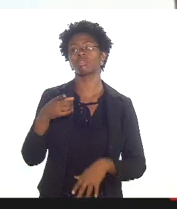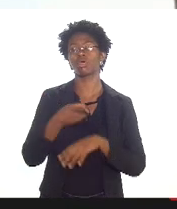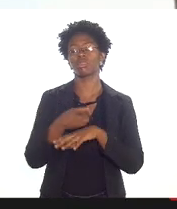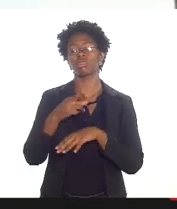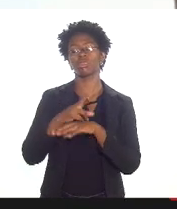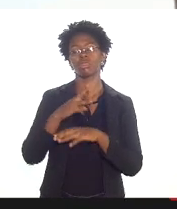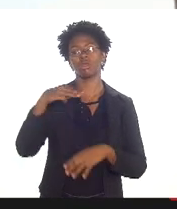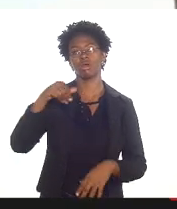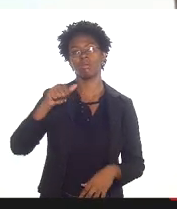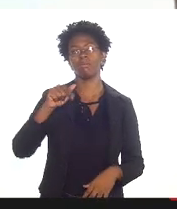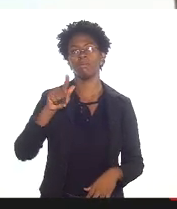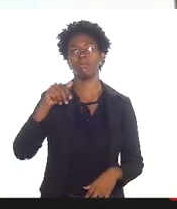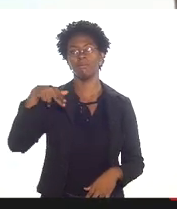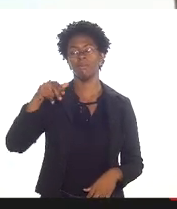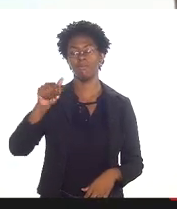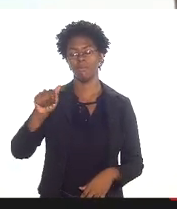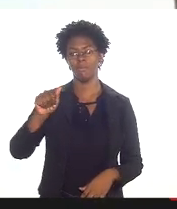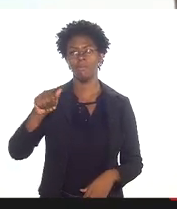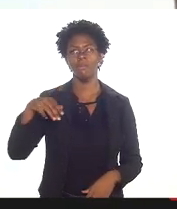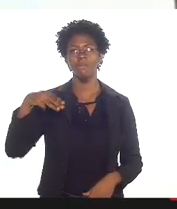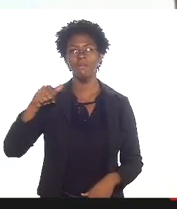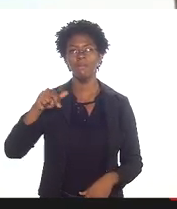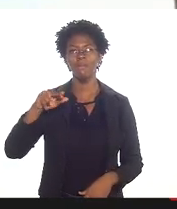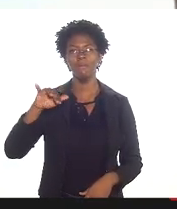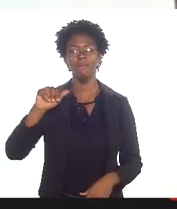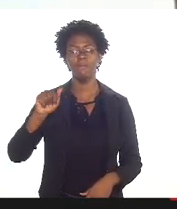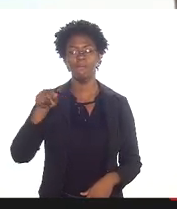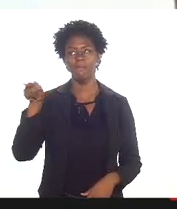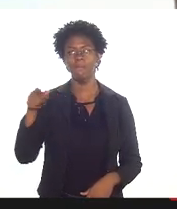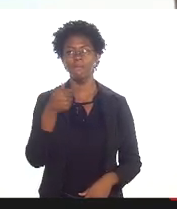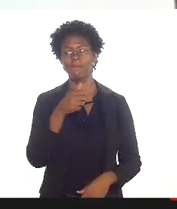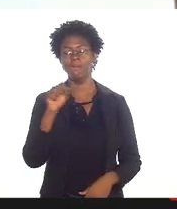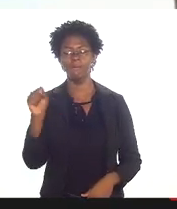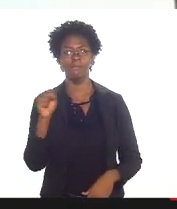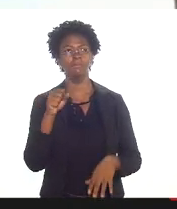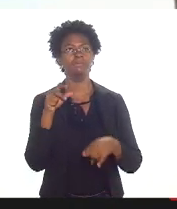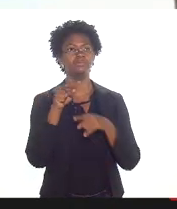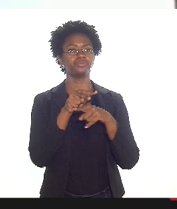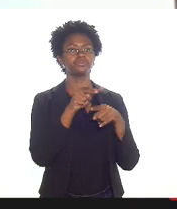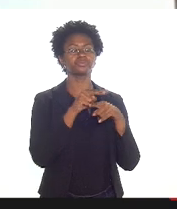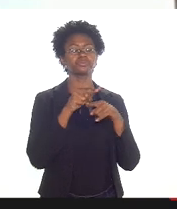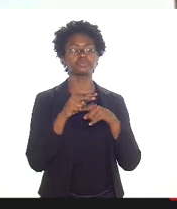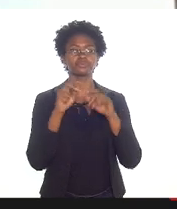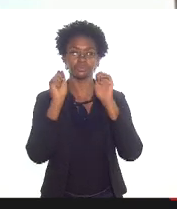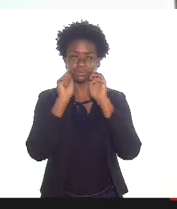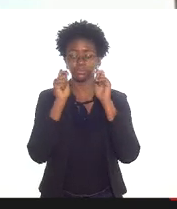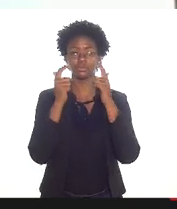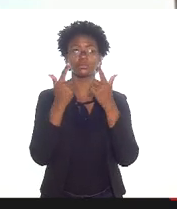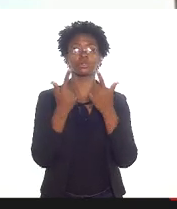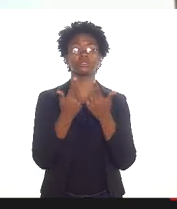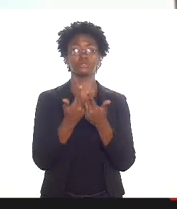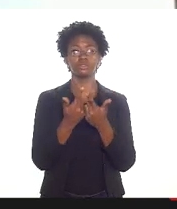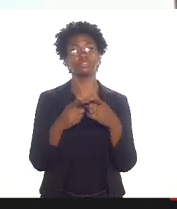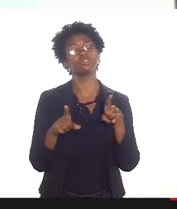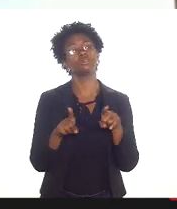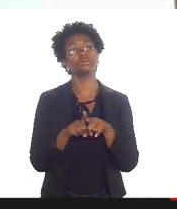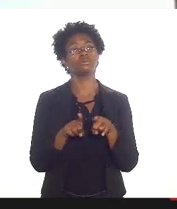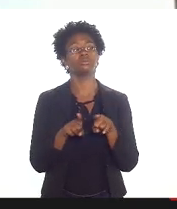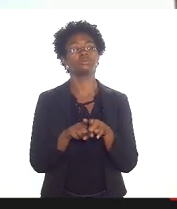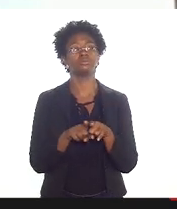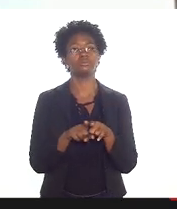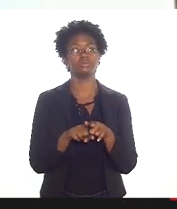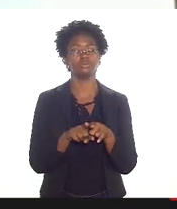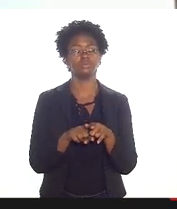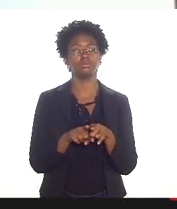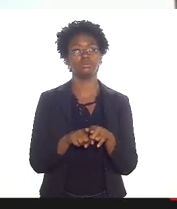Maria de Regina Chambriard, da Assessoria Fiscal da Alerge, e também